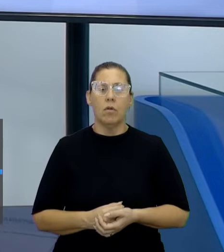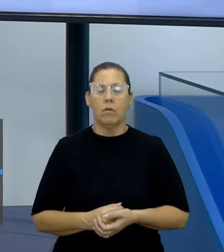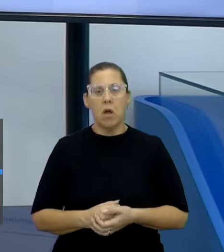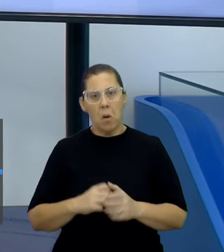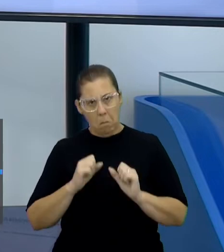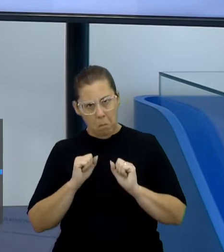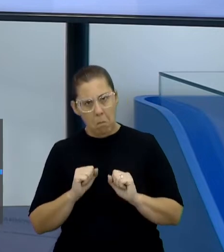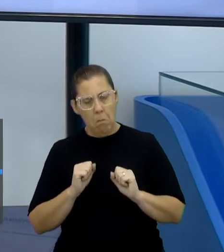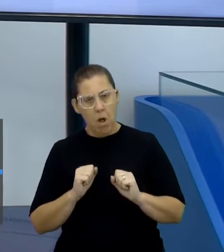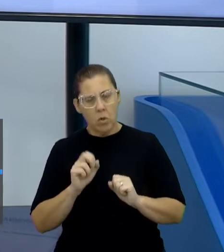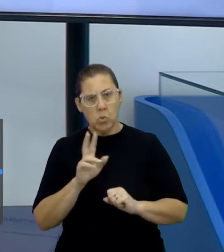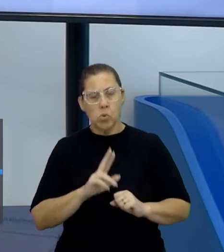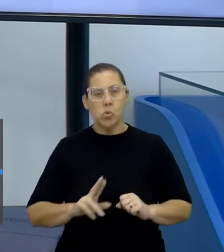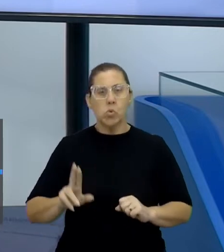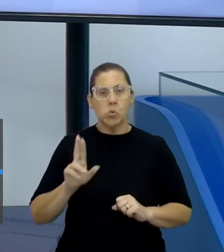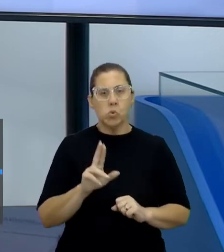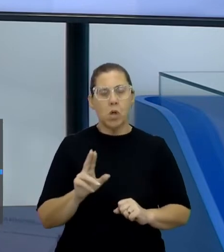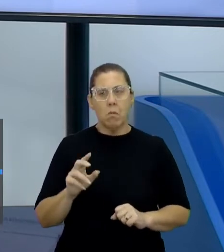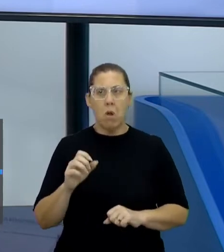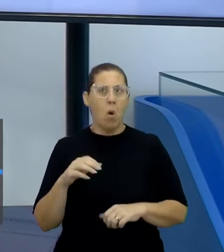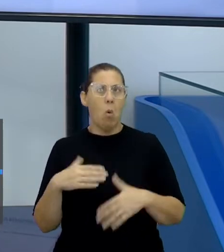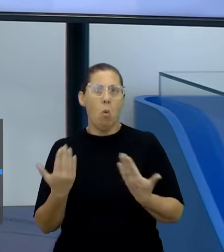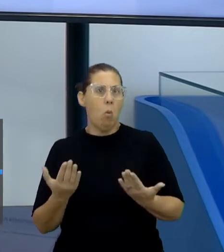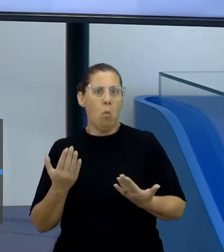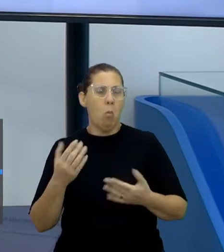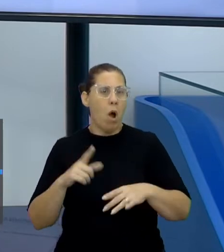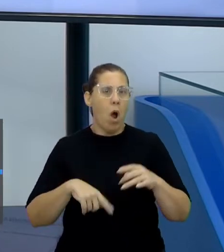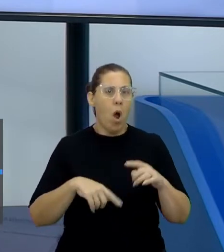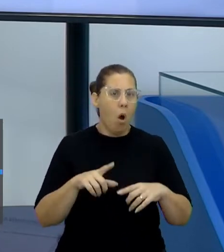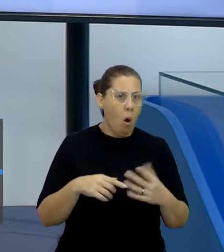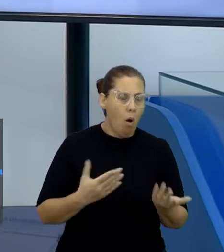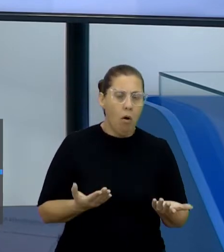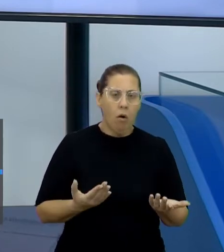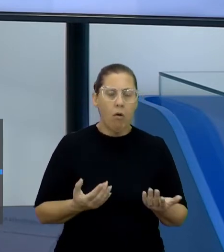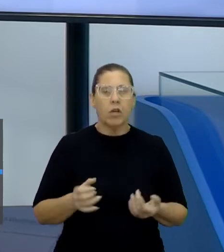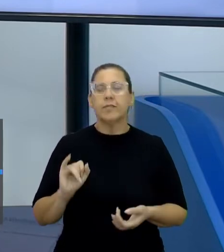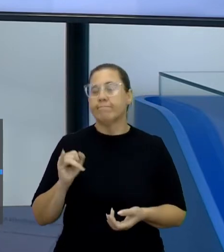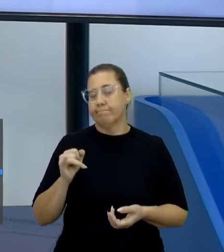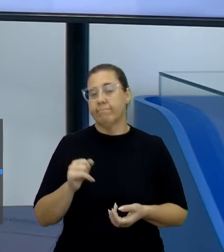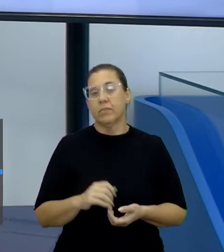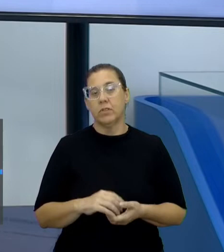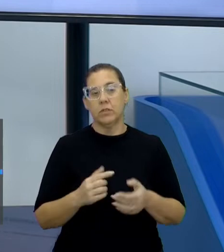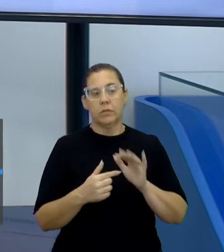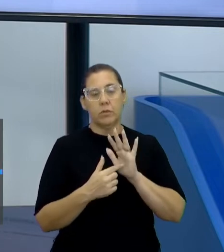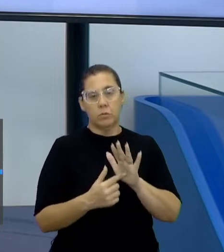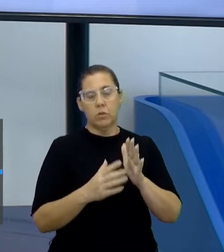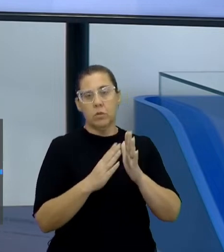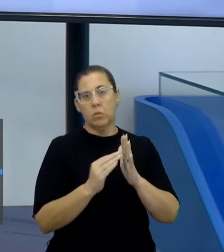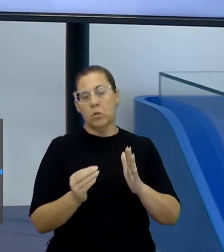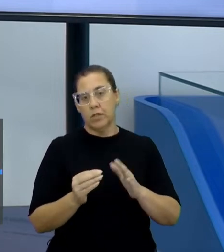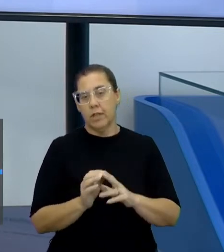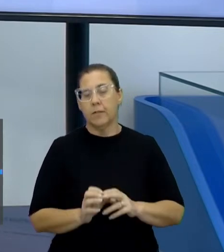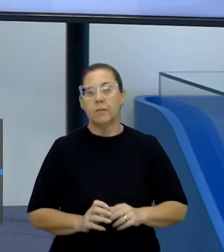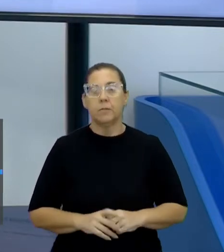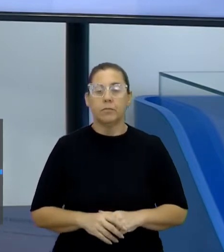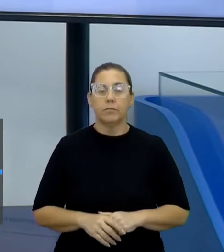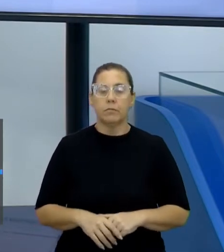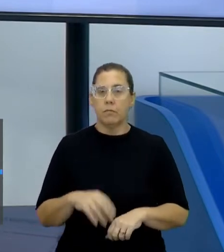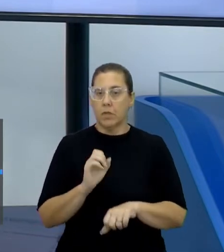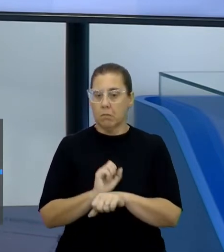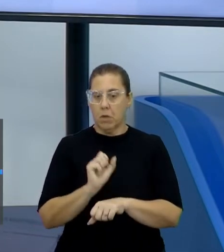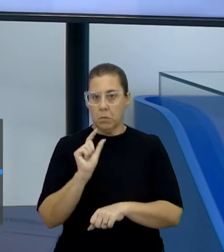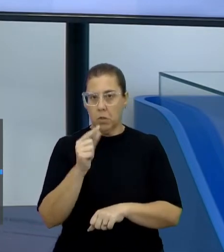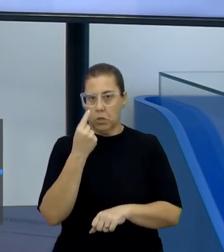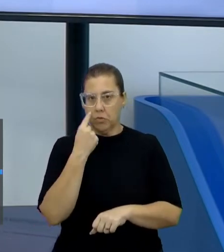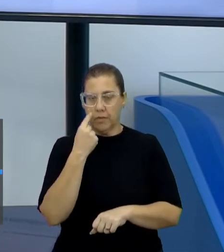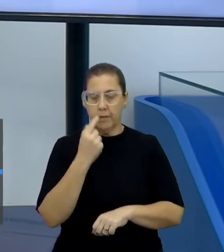posso usar isso para alguma coisa? Porque você está frisando? Sim, e nós vamos ver o exemplo daqui a pouquinho. Aguarde aí que a gente